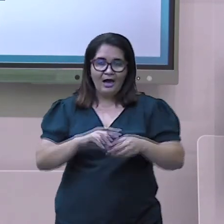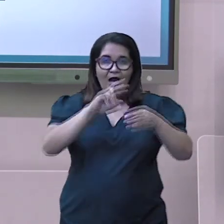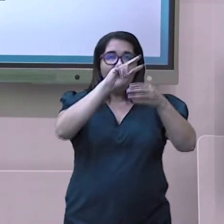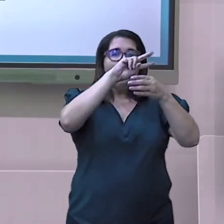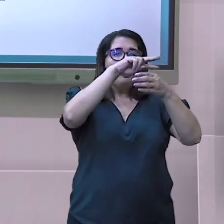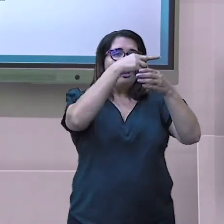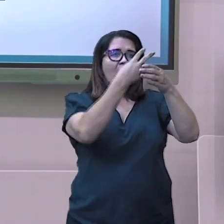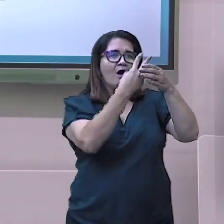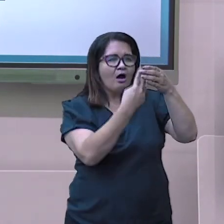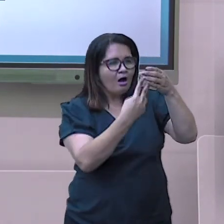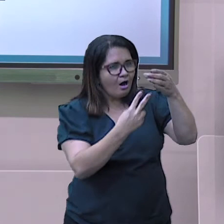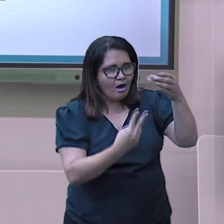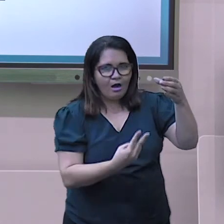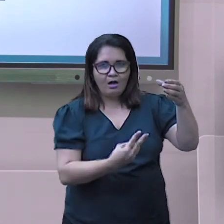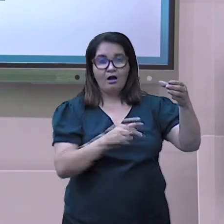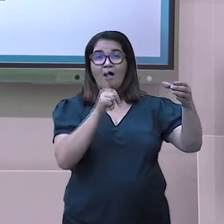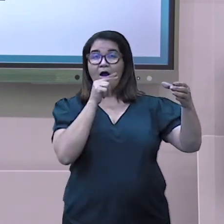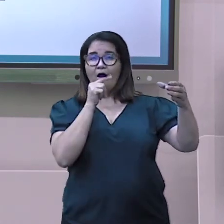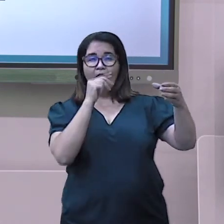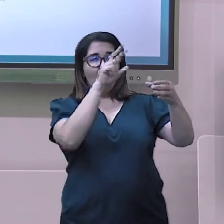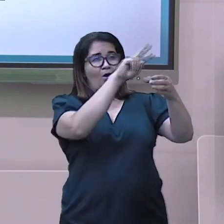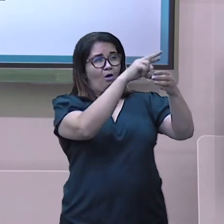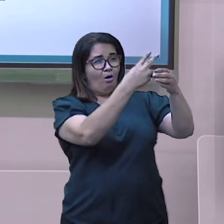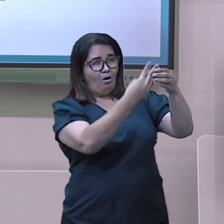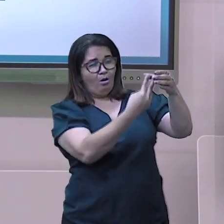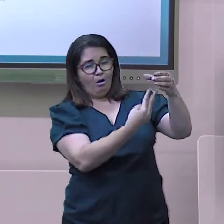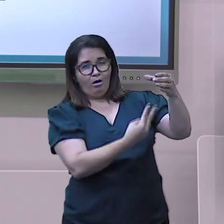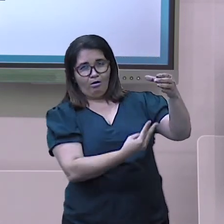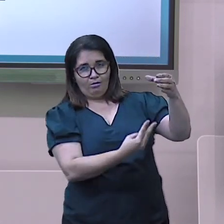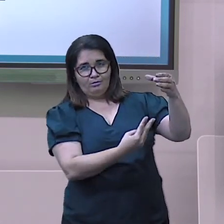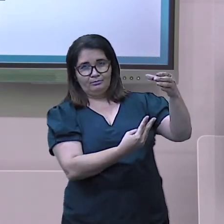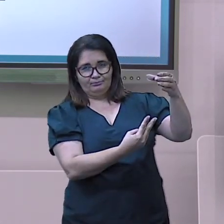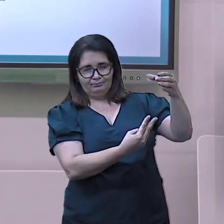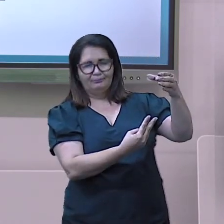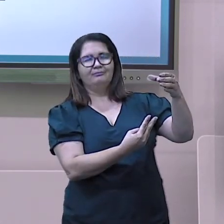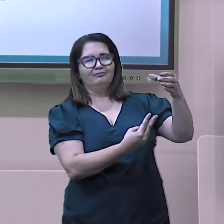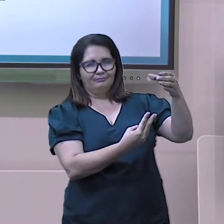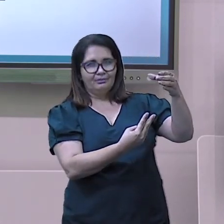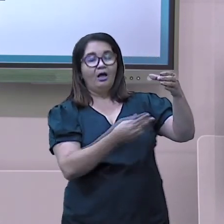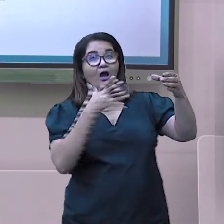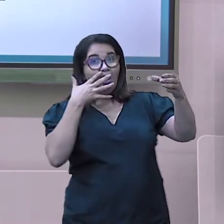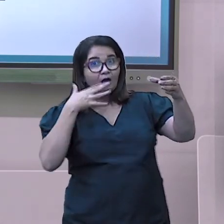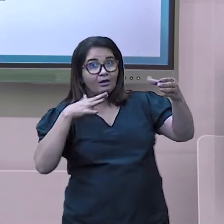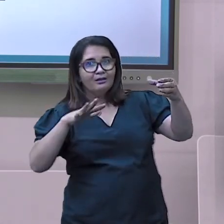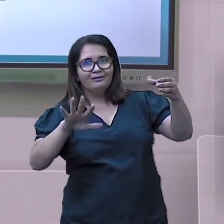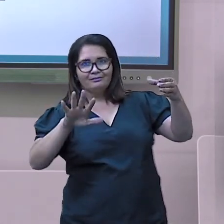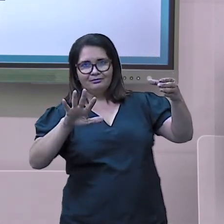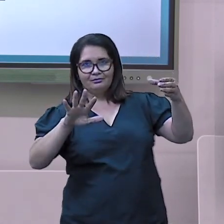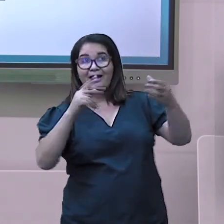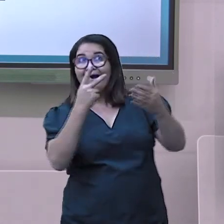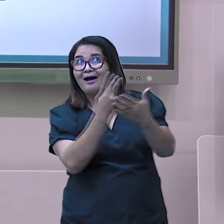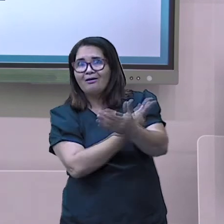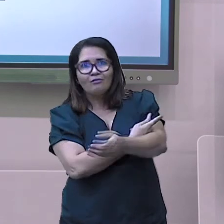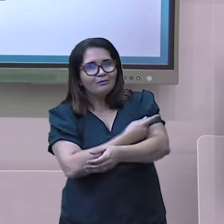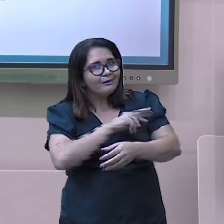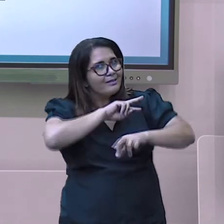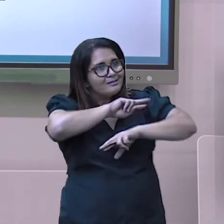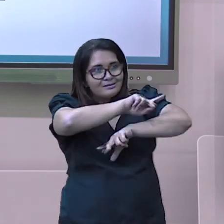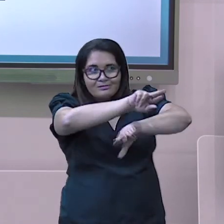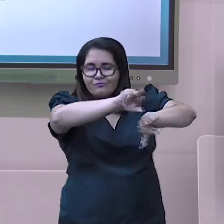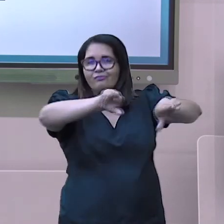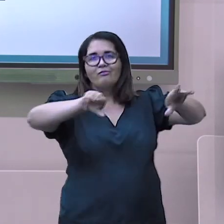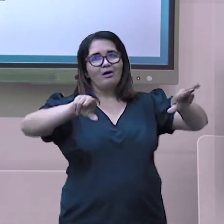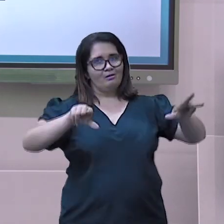criança. Isso aqui também é um convite para acidente. As crianças, elas são pequenas e elas podem